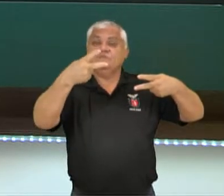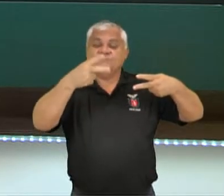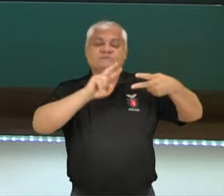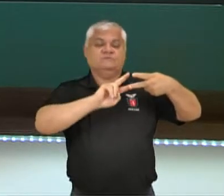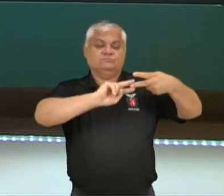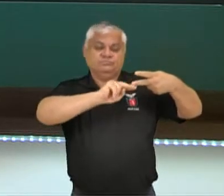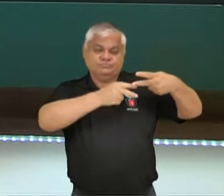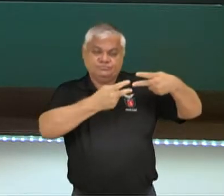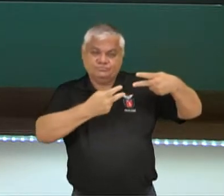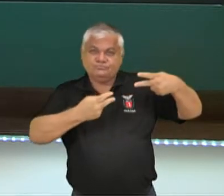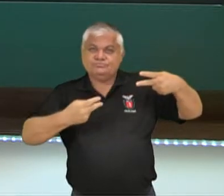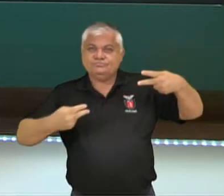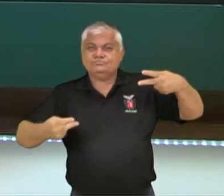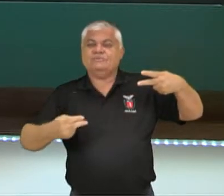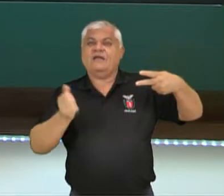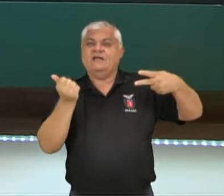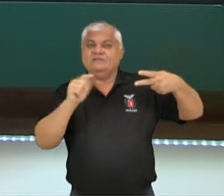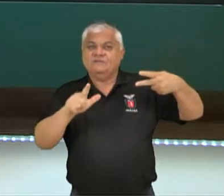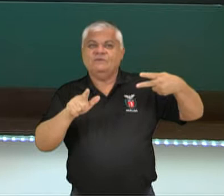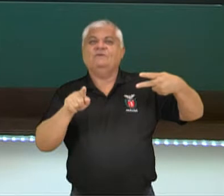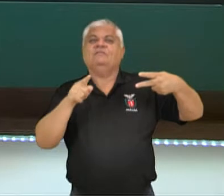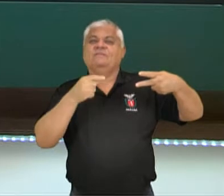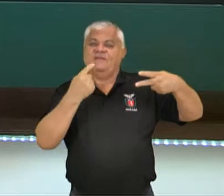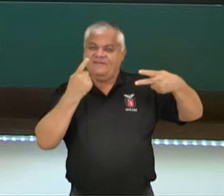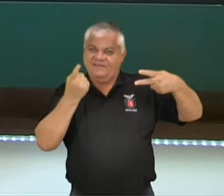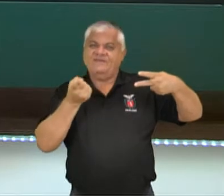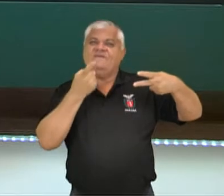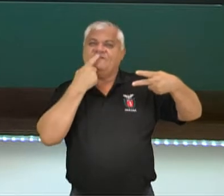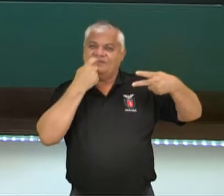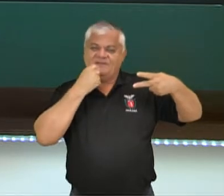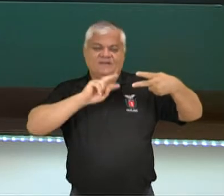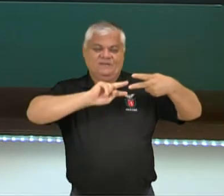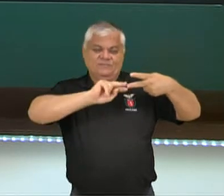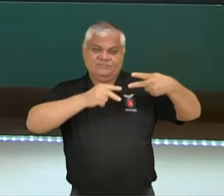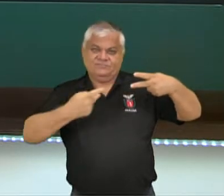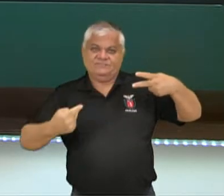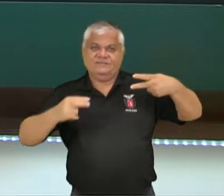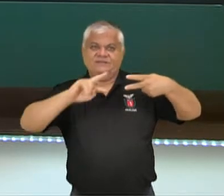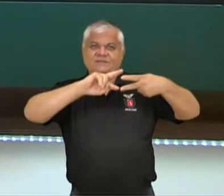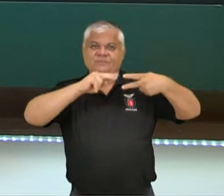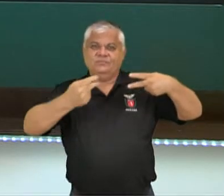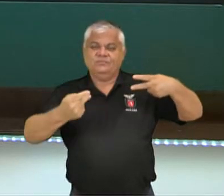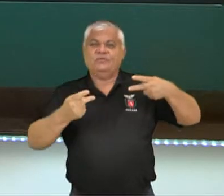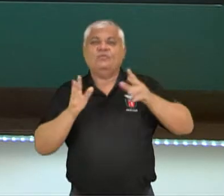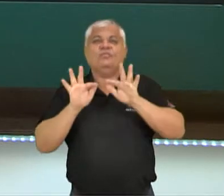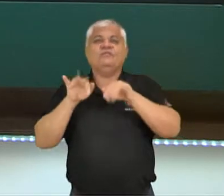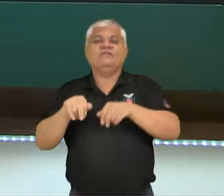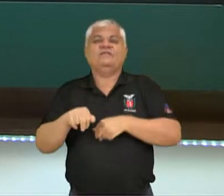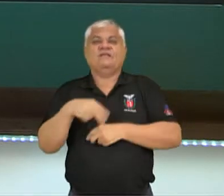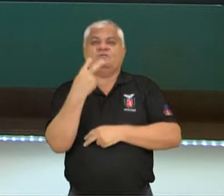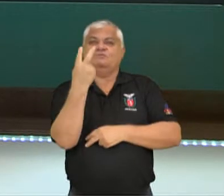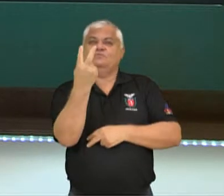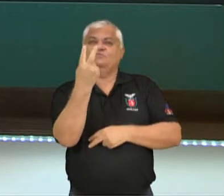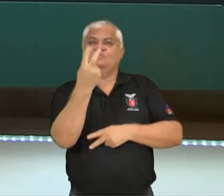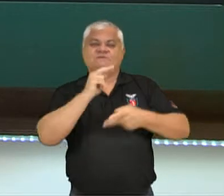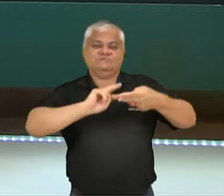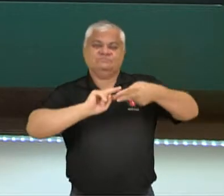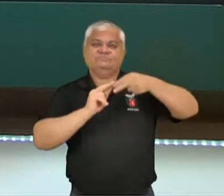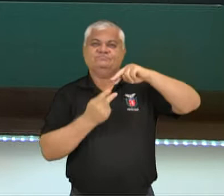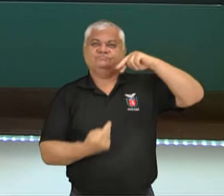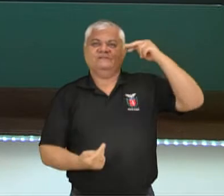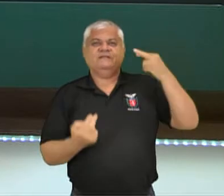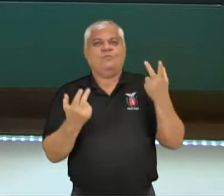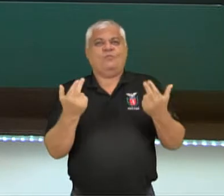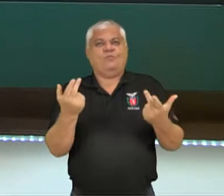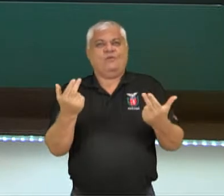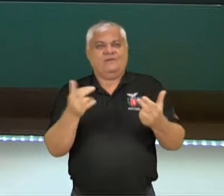fita azul, ela serviu como molde para a síntese da outra fita vermelha. E no final, eu vou ter duas moléculas de DNA que são